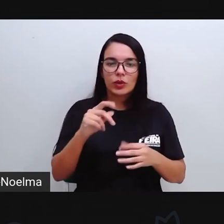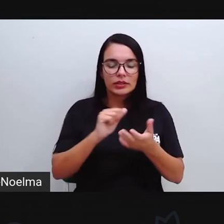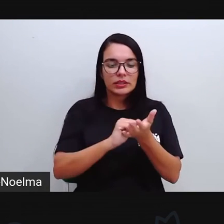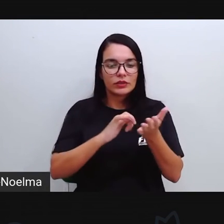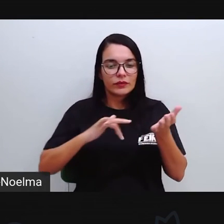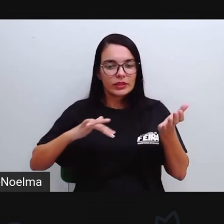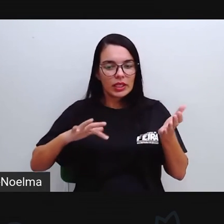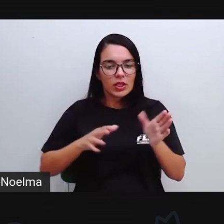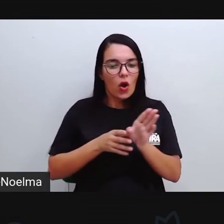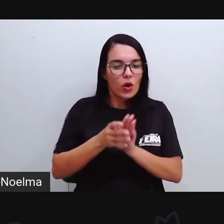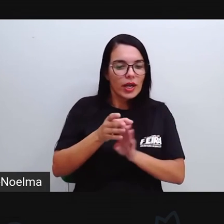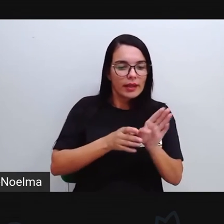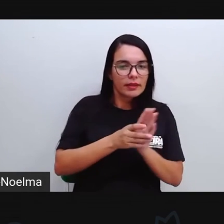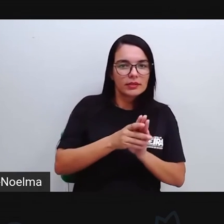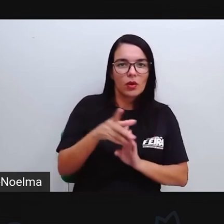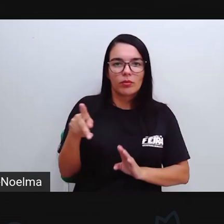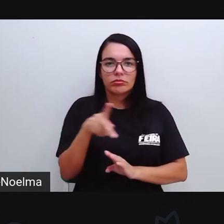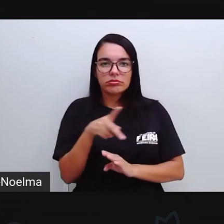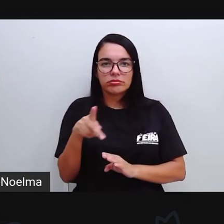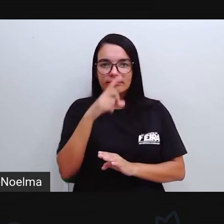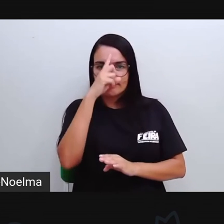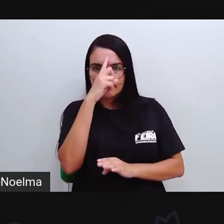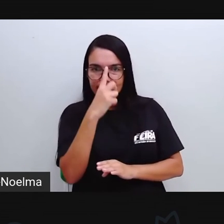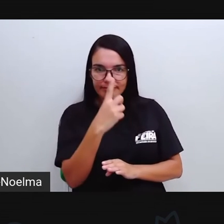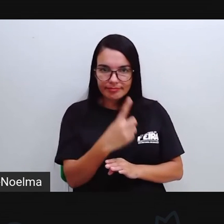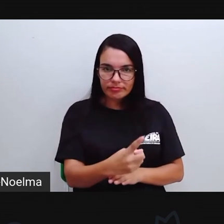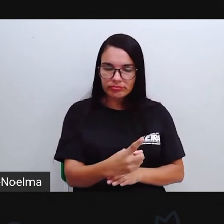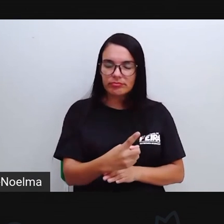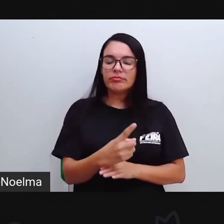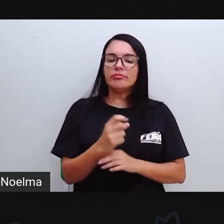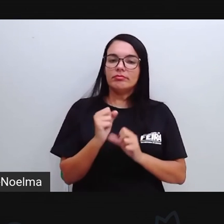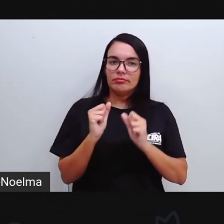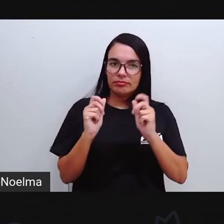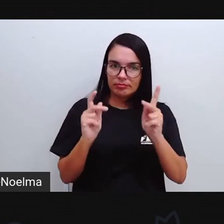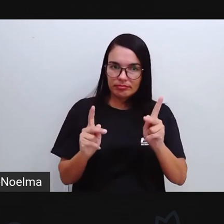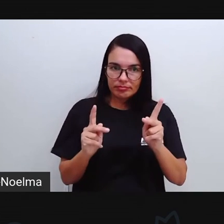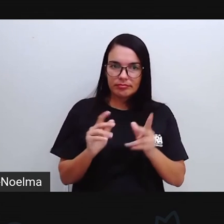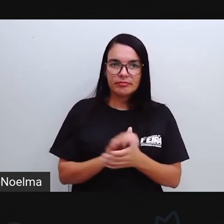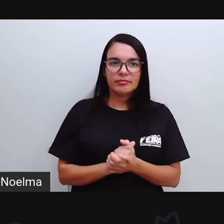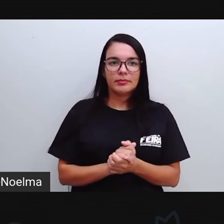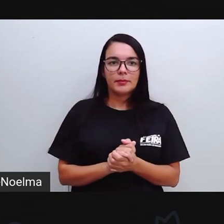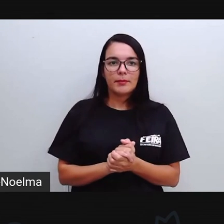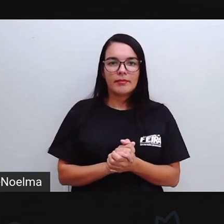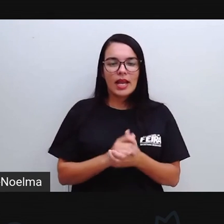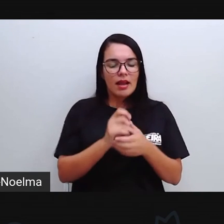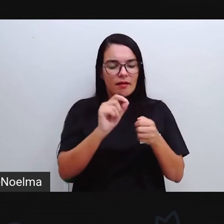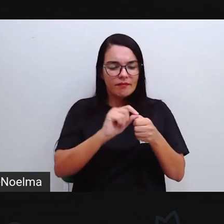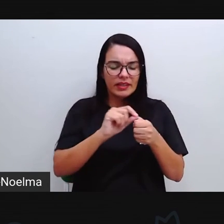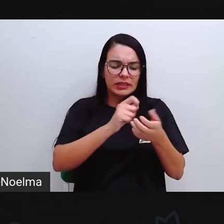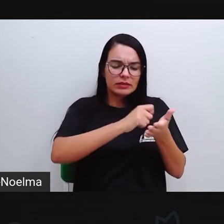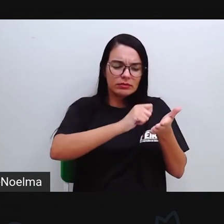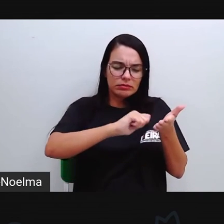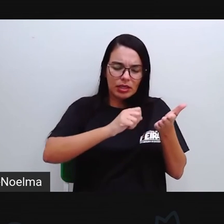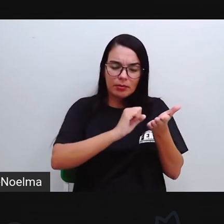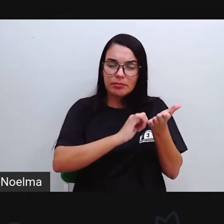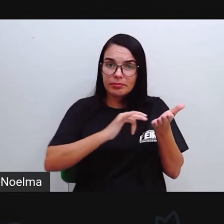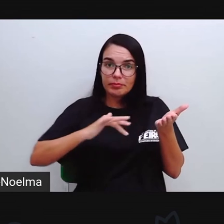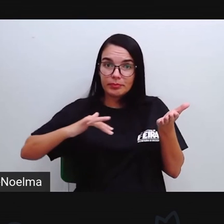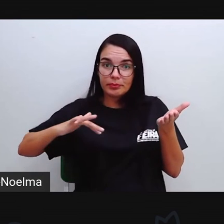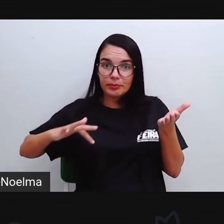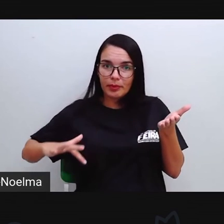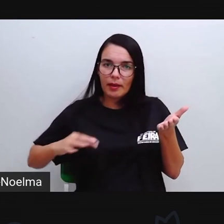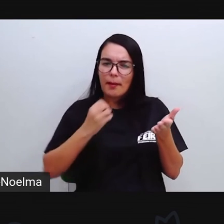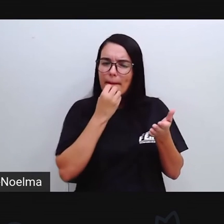As orientações Que foram dadas Pelo seu professor Pela sua professora Realiza essa atividade Com muito cuidado